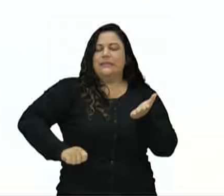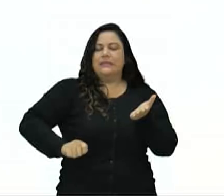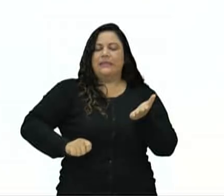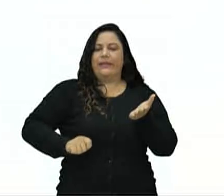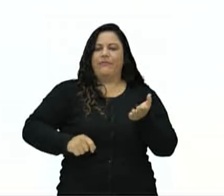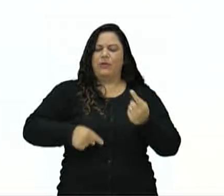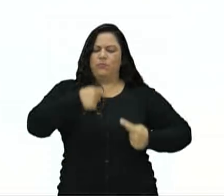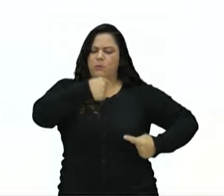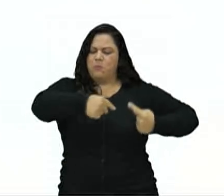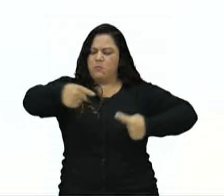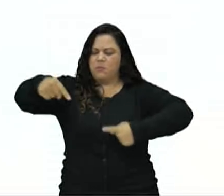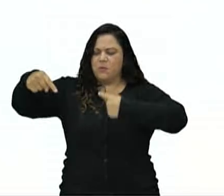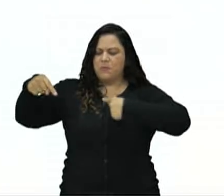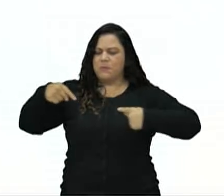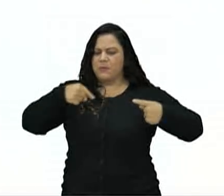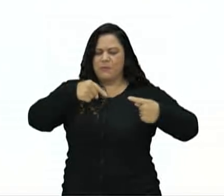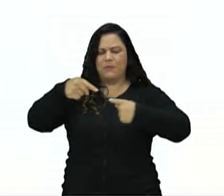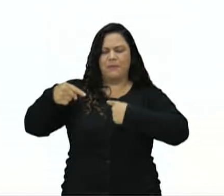mesma.